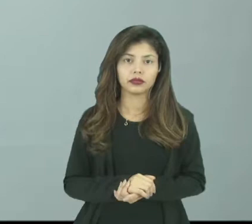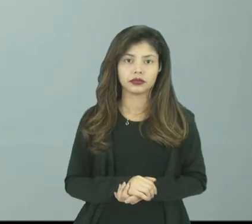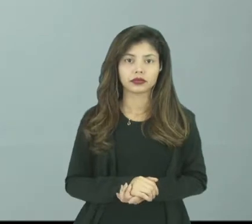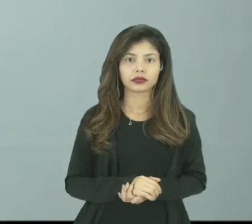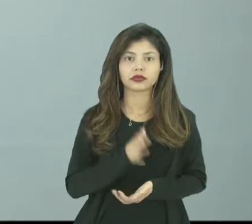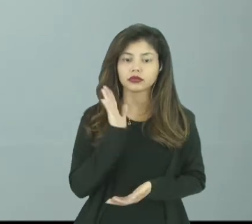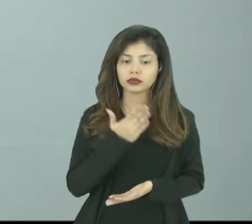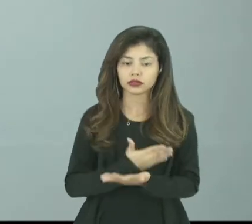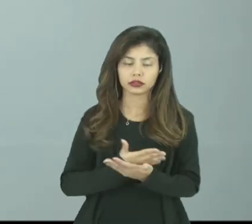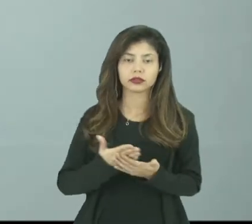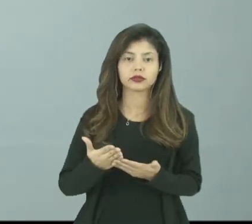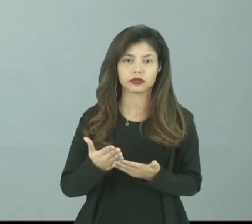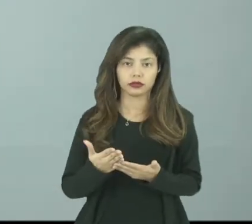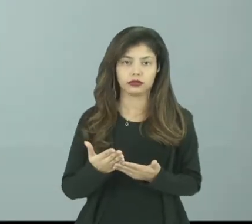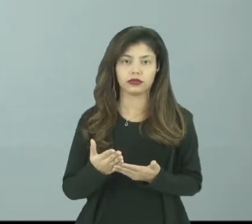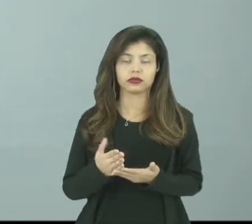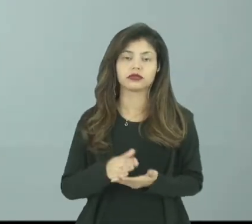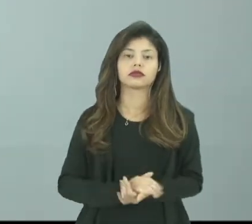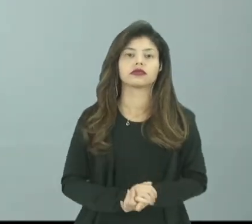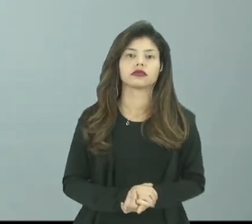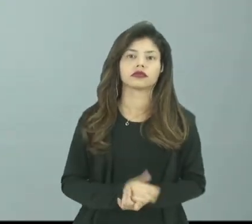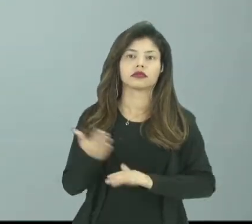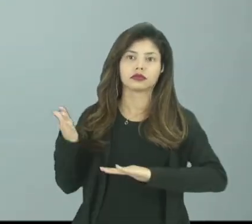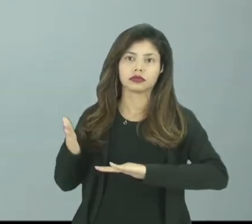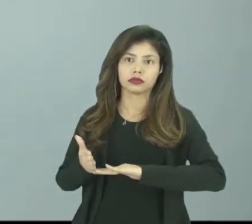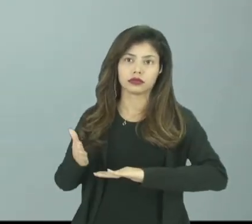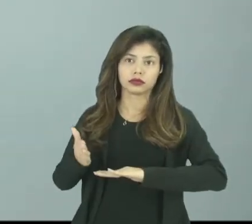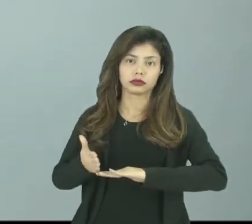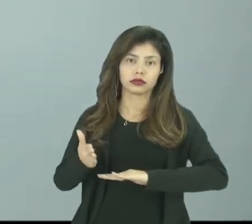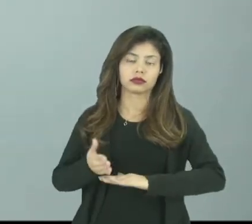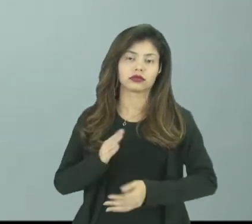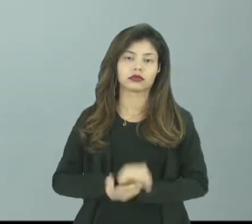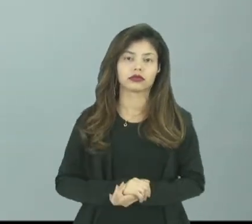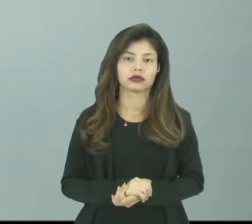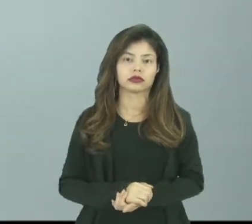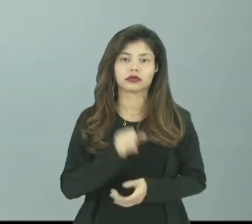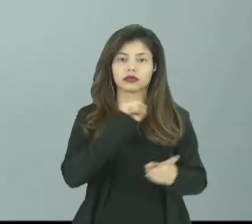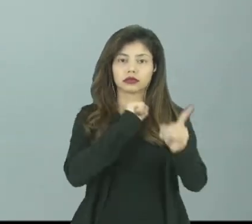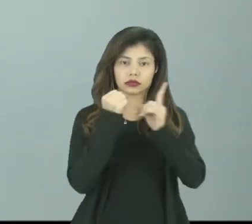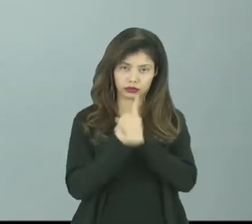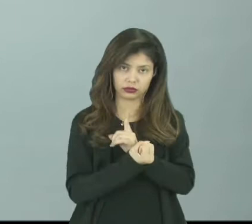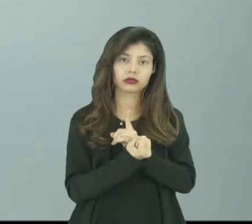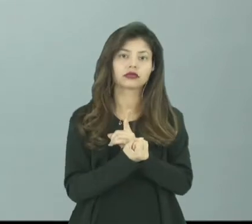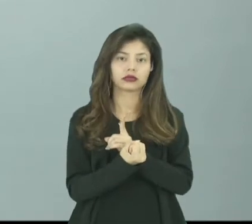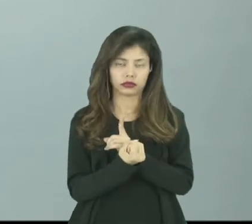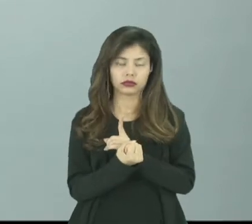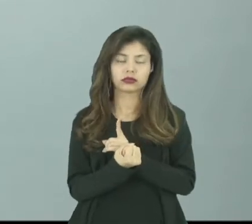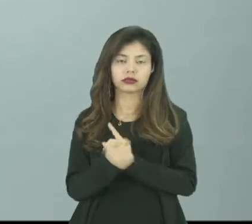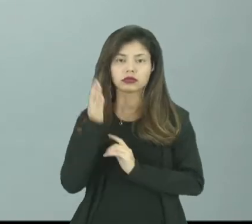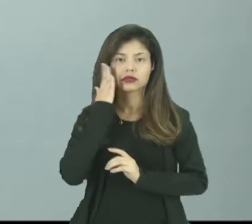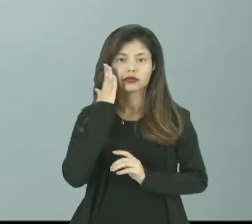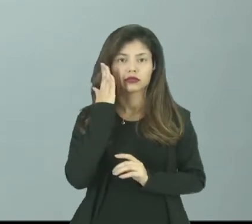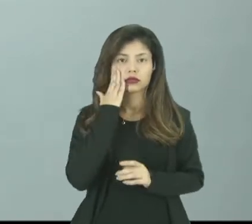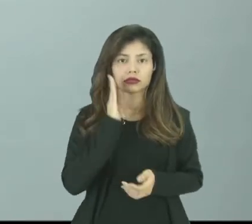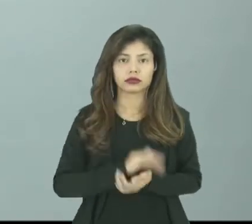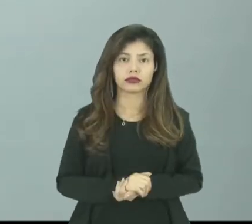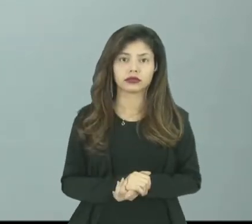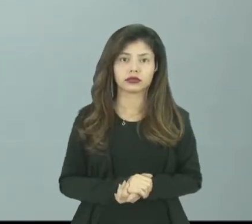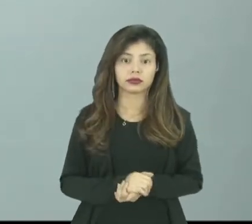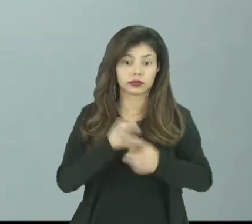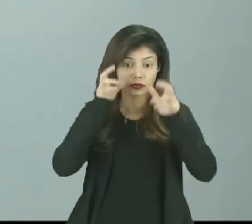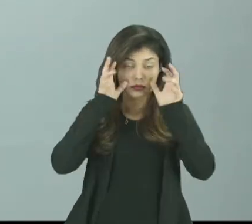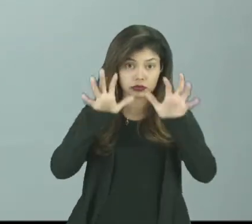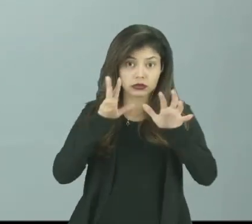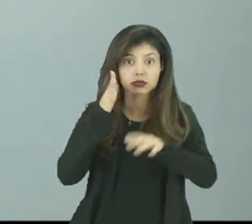já no início da era moderna, quando as sociedades entenderam que não seria mais